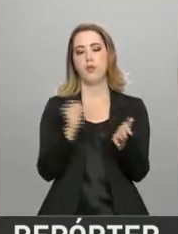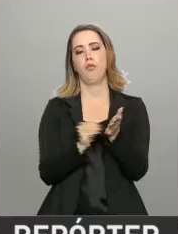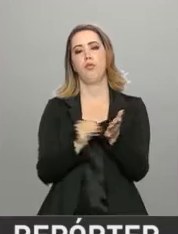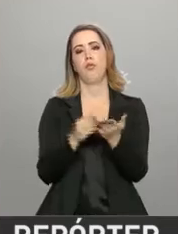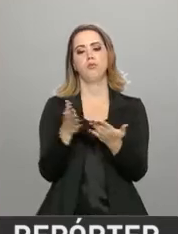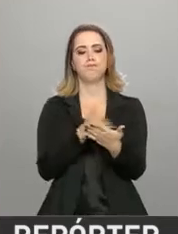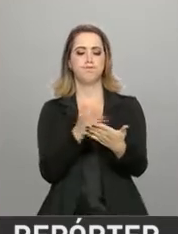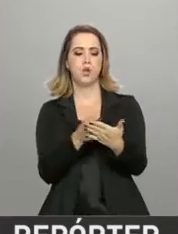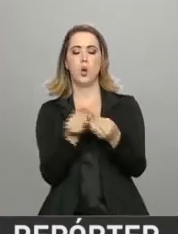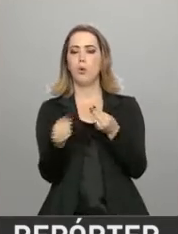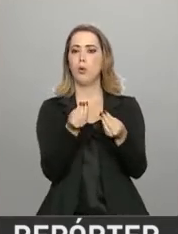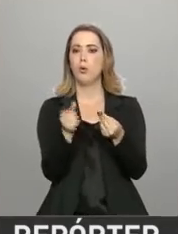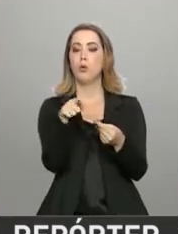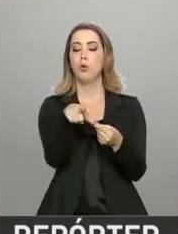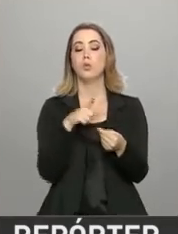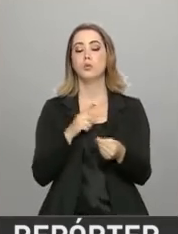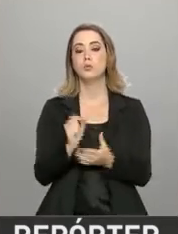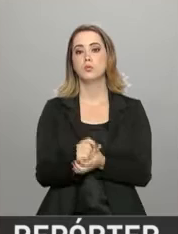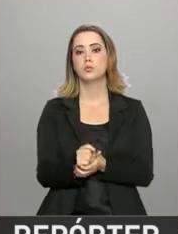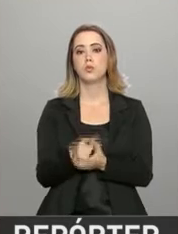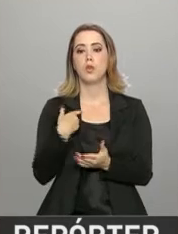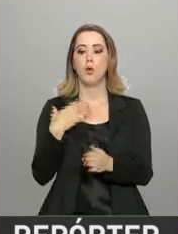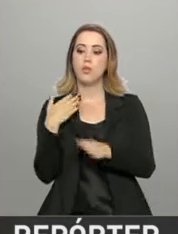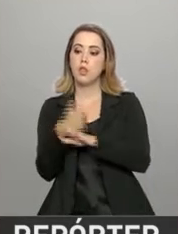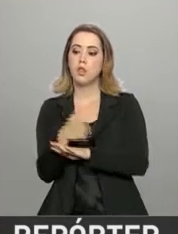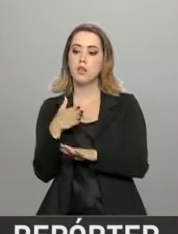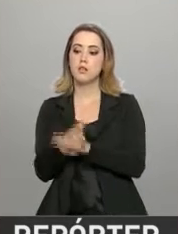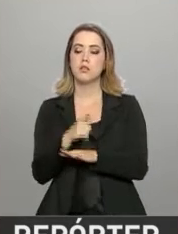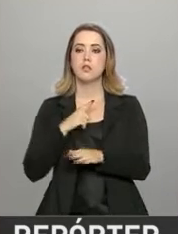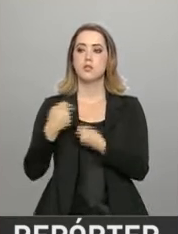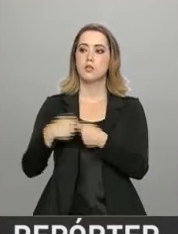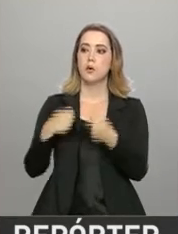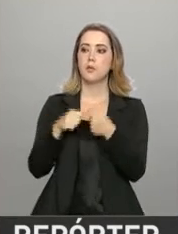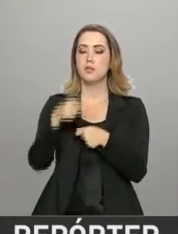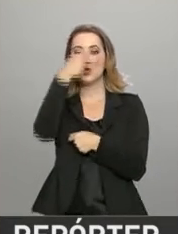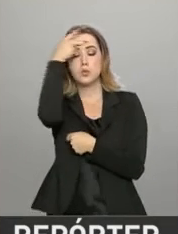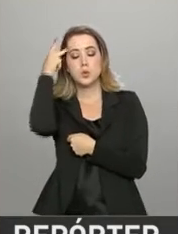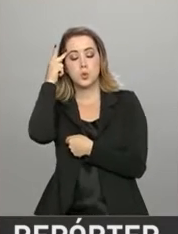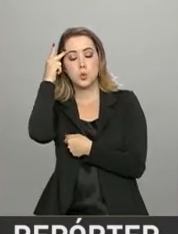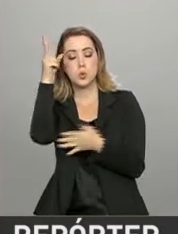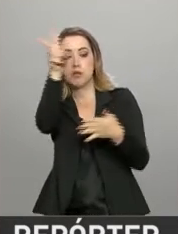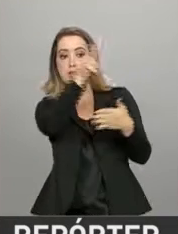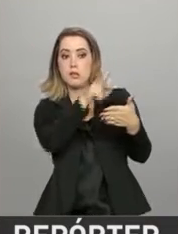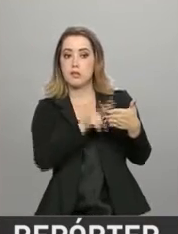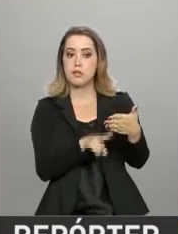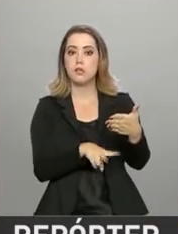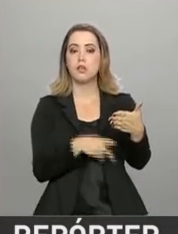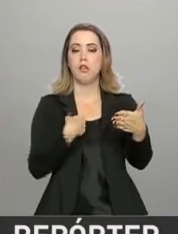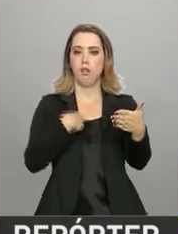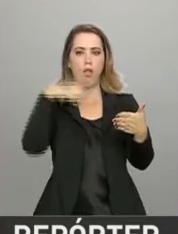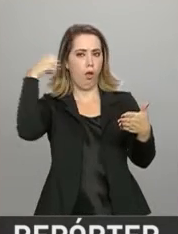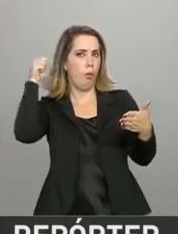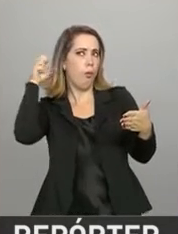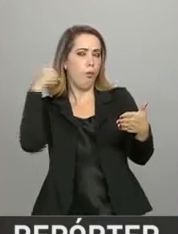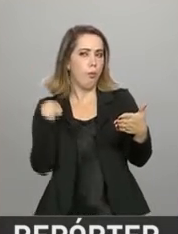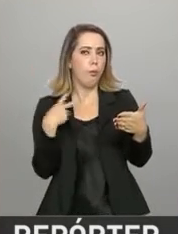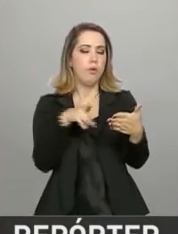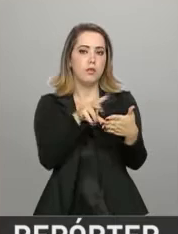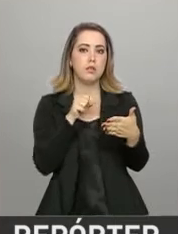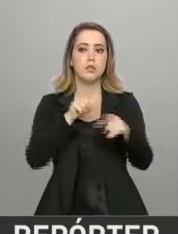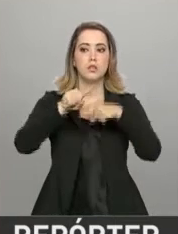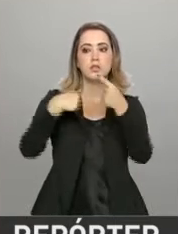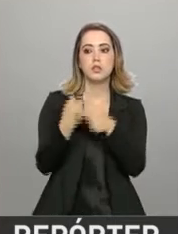própria pra eu ter acesso nem se estava sempre do auxílio de pessoas queriam os livros pra mim e durante o estudo